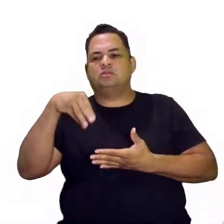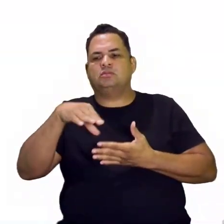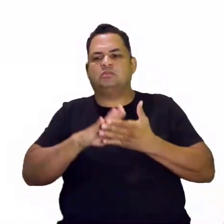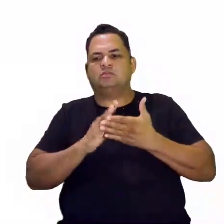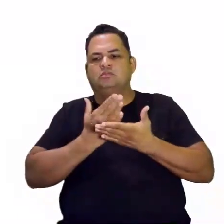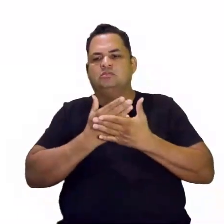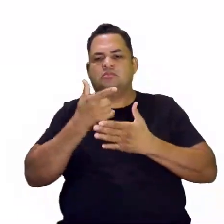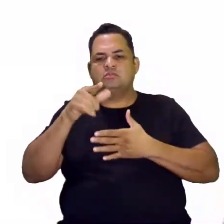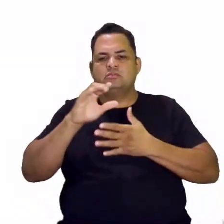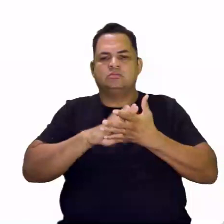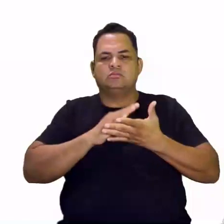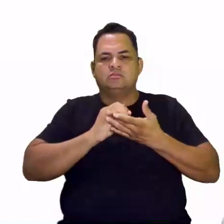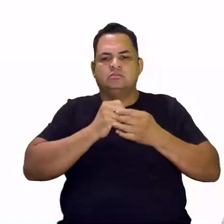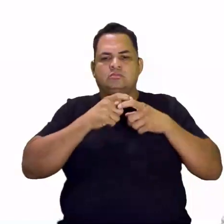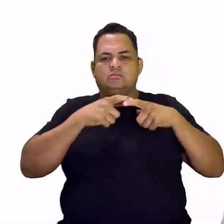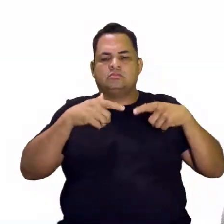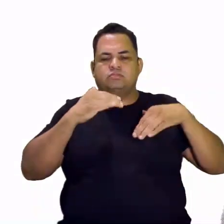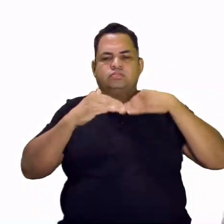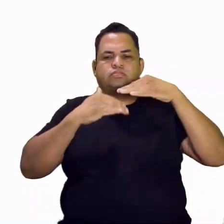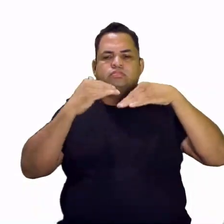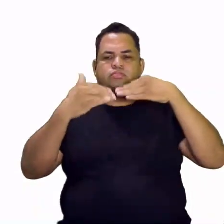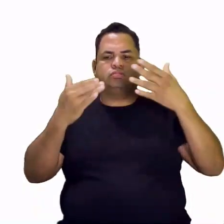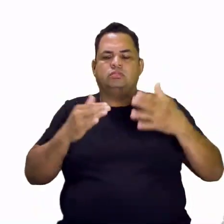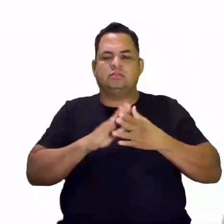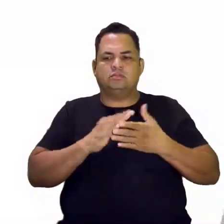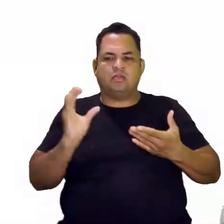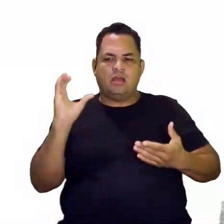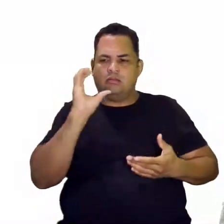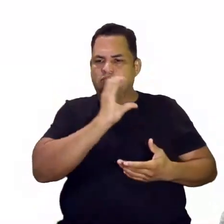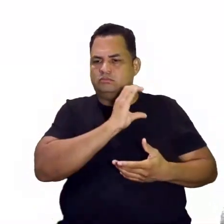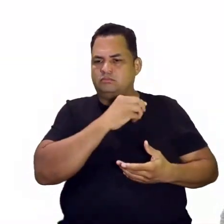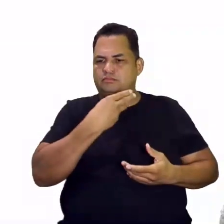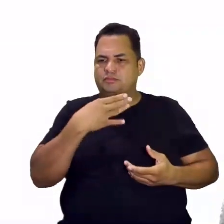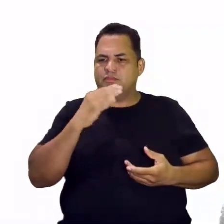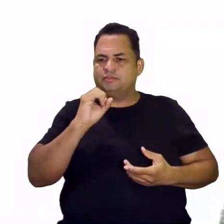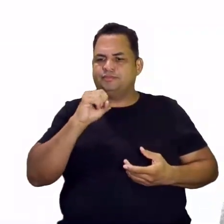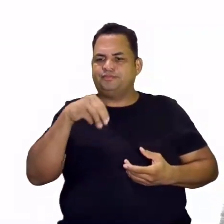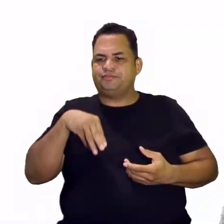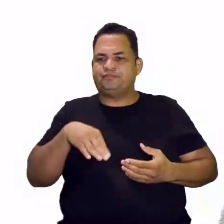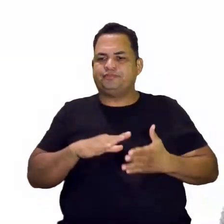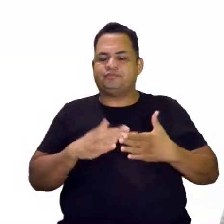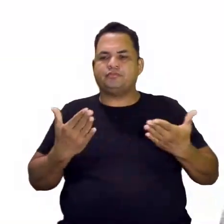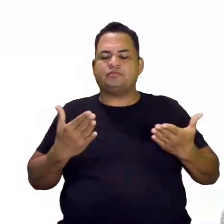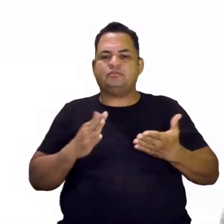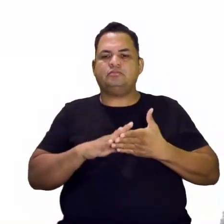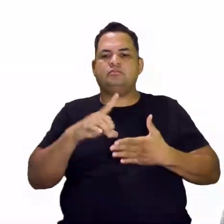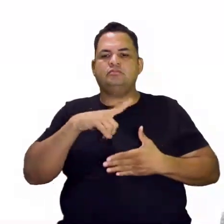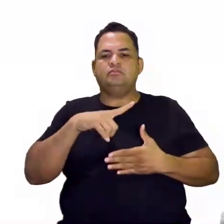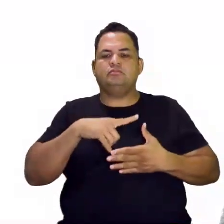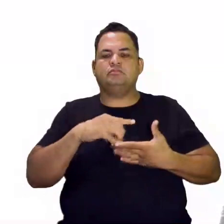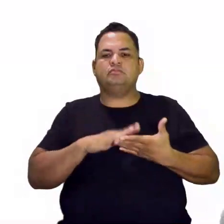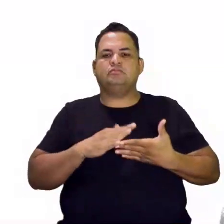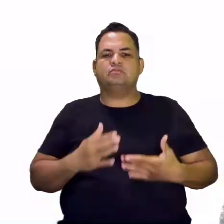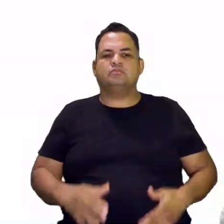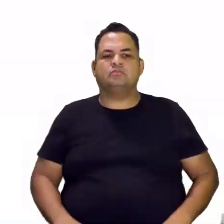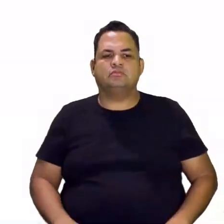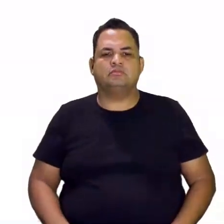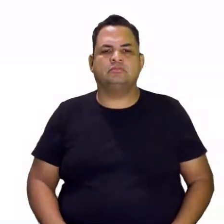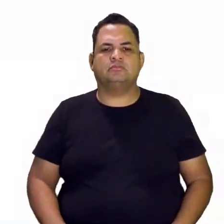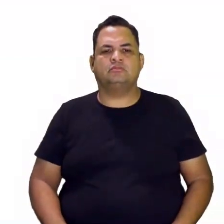se multiplicar assustadoramente, tá? E aí a gente sabe que elas têm um tipo de reprodução chamada